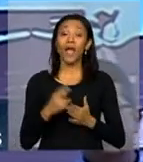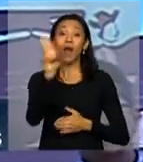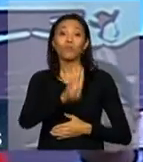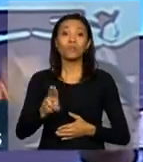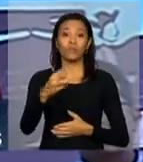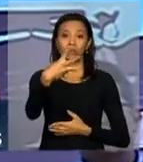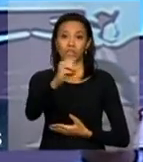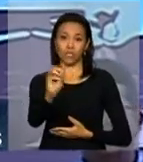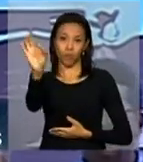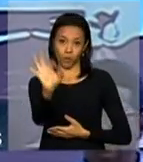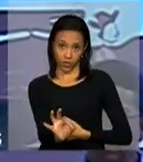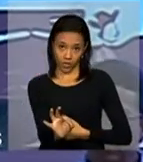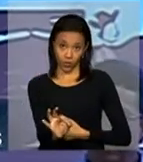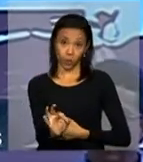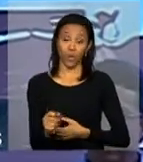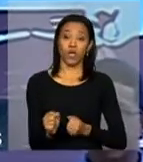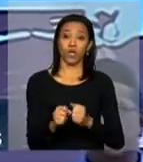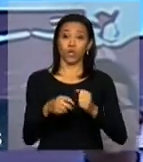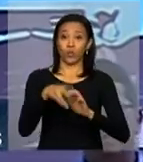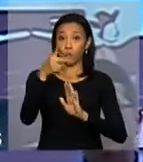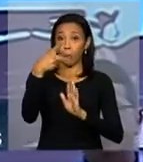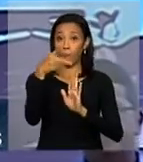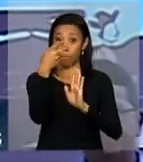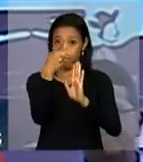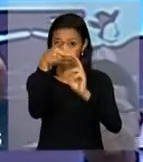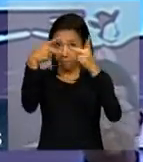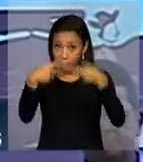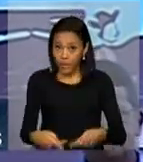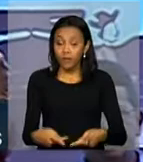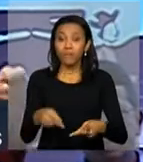30% do Plano Nacional de Alimentação